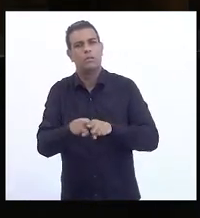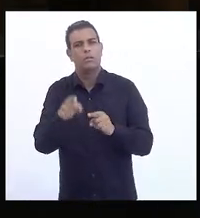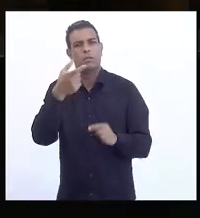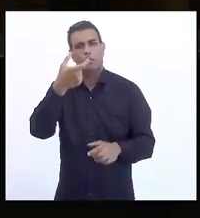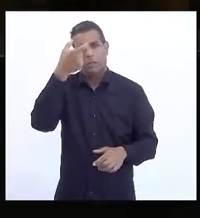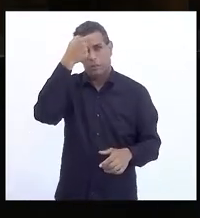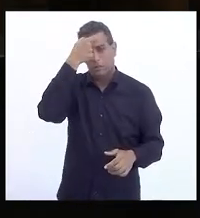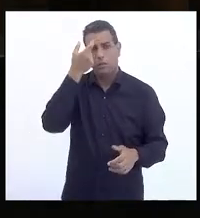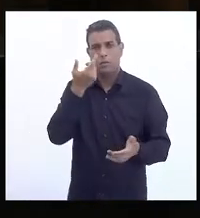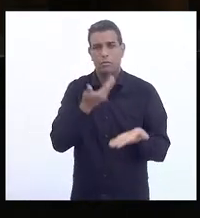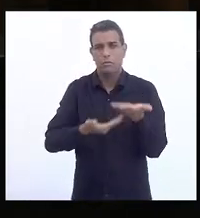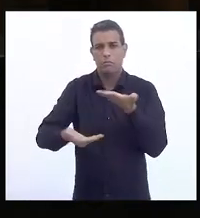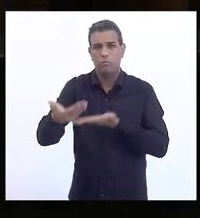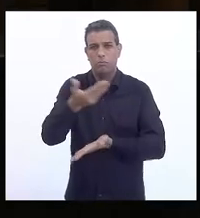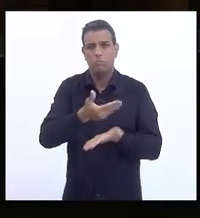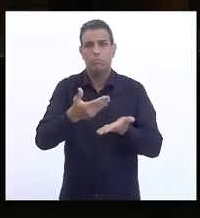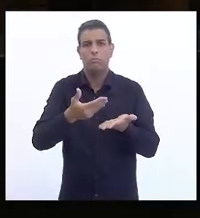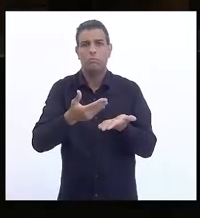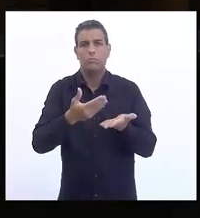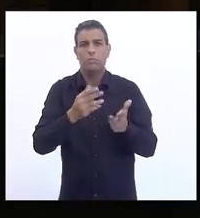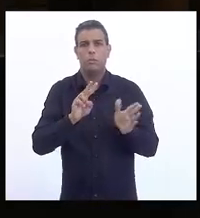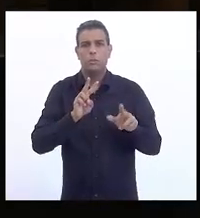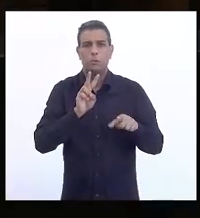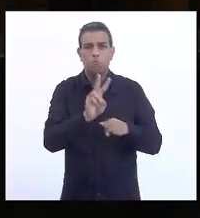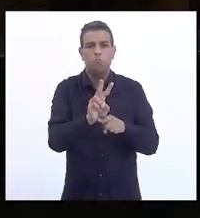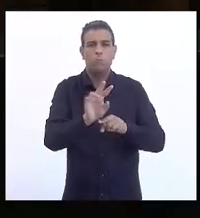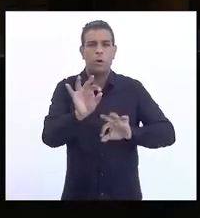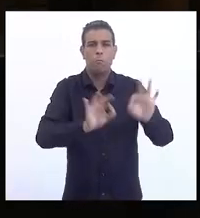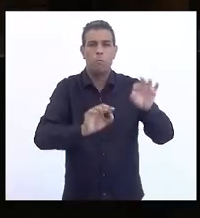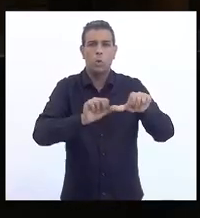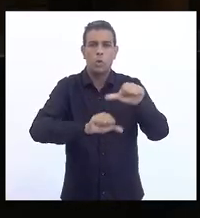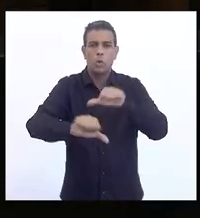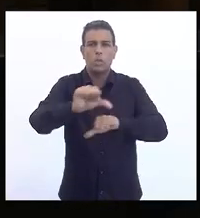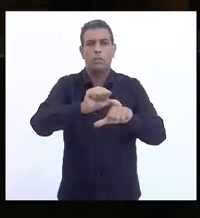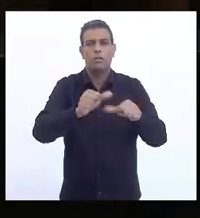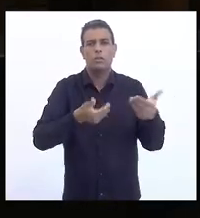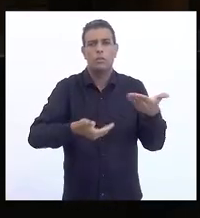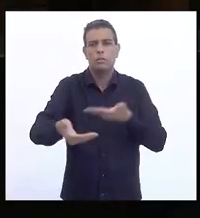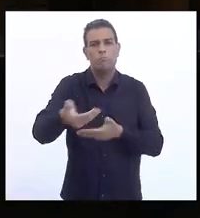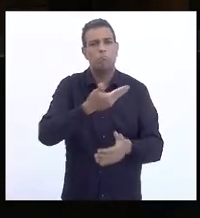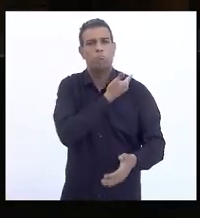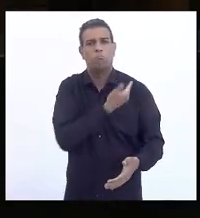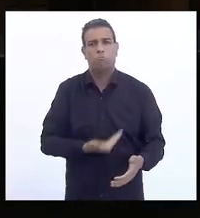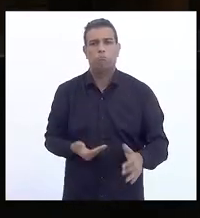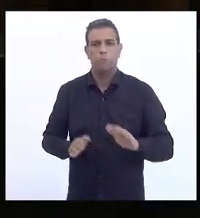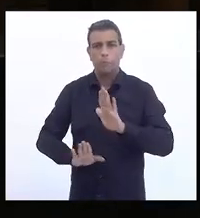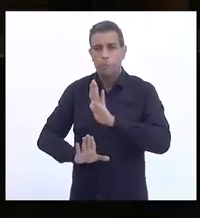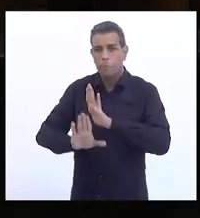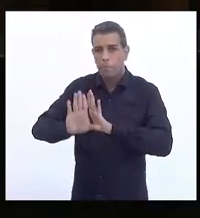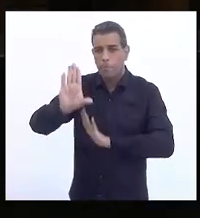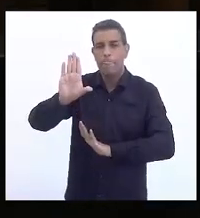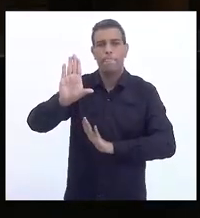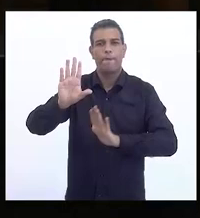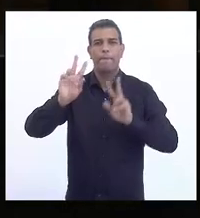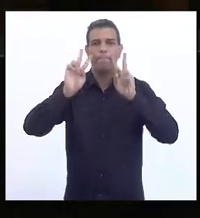racionalização de concessão de incentivos fiscais e a reforma no serviço público. Mas houve um crescimento real de receitas